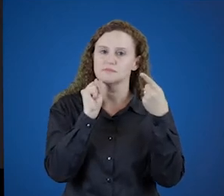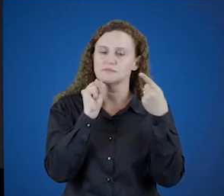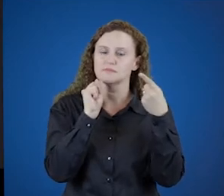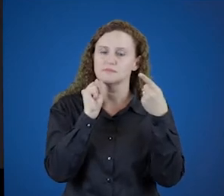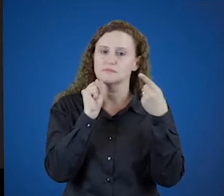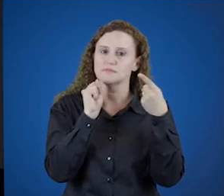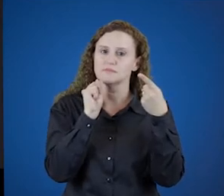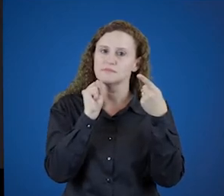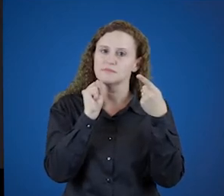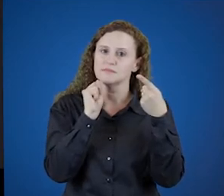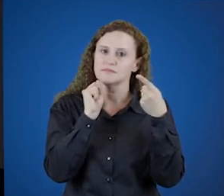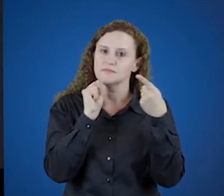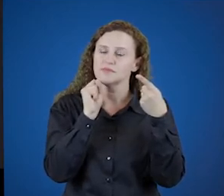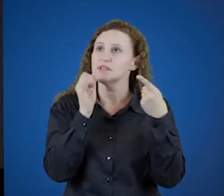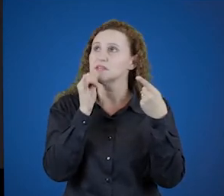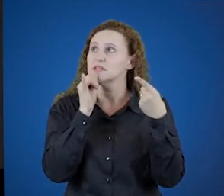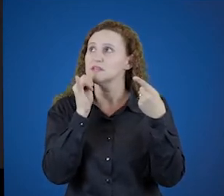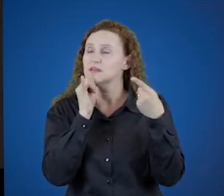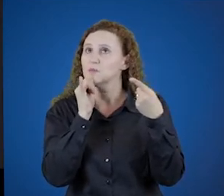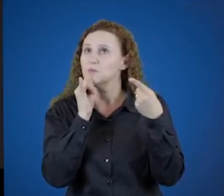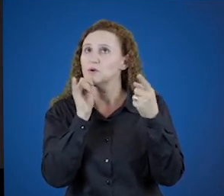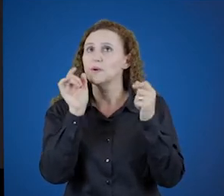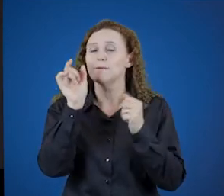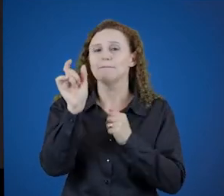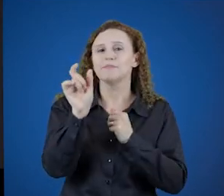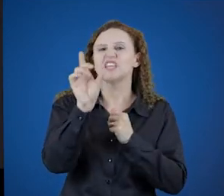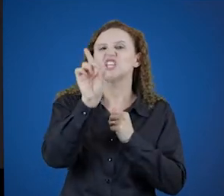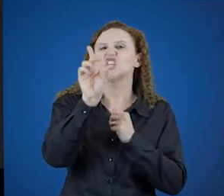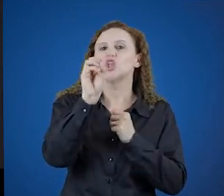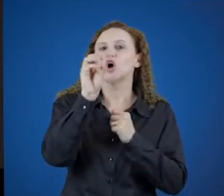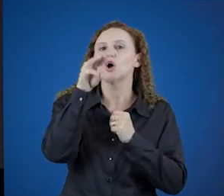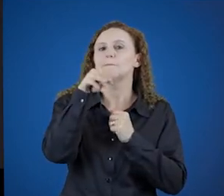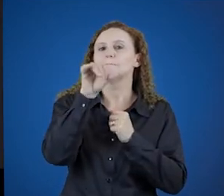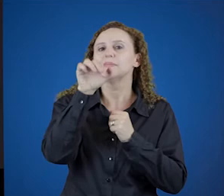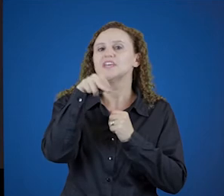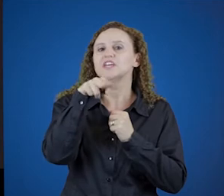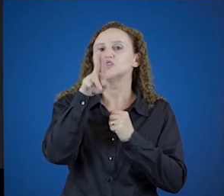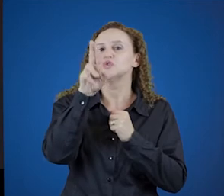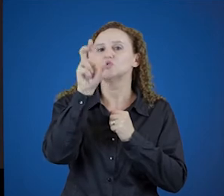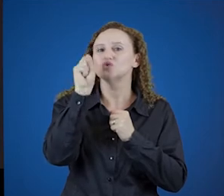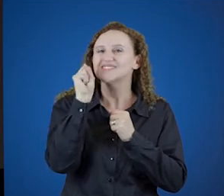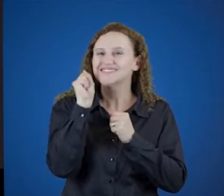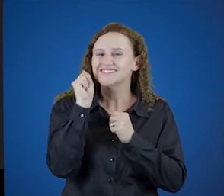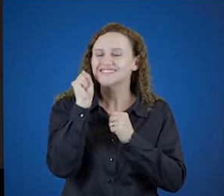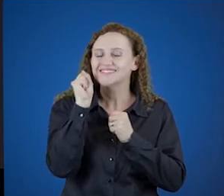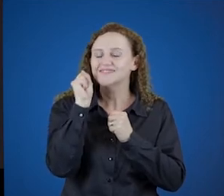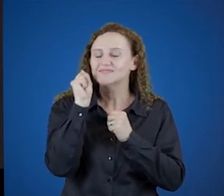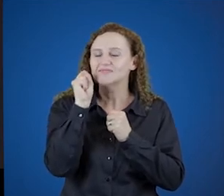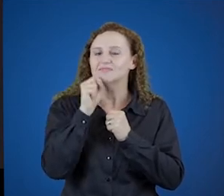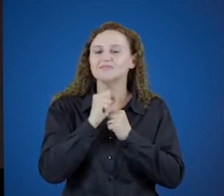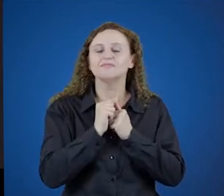os e como é o caso de Domino's